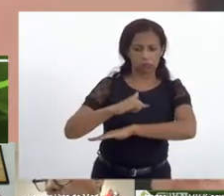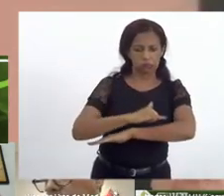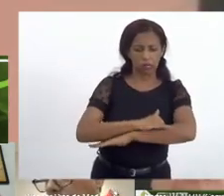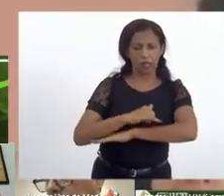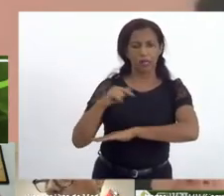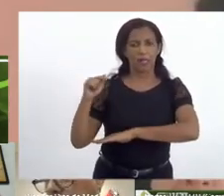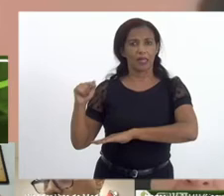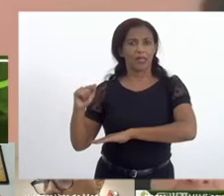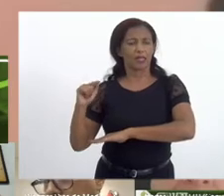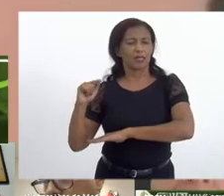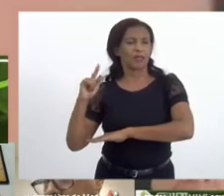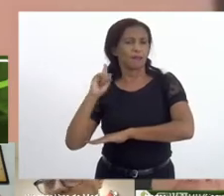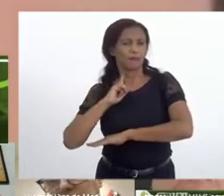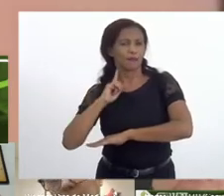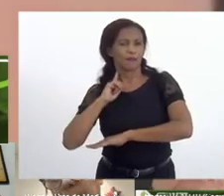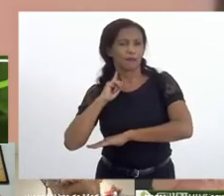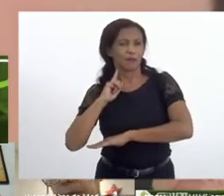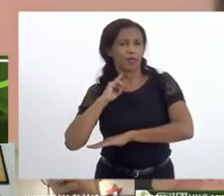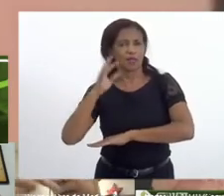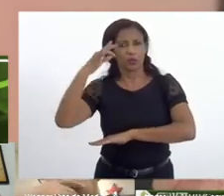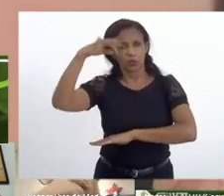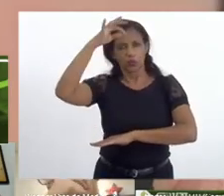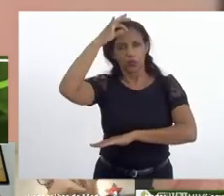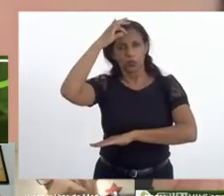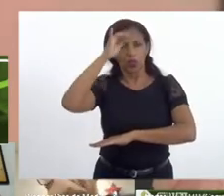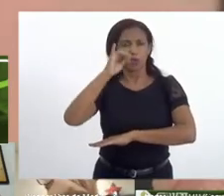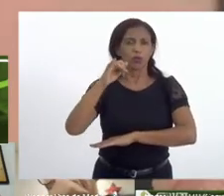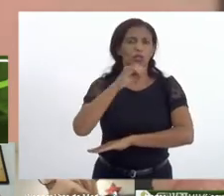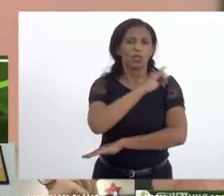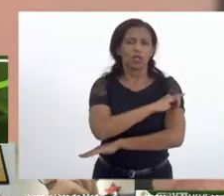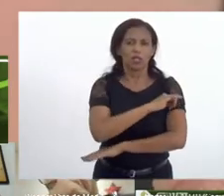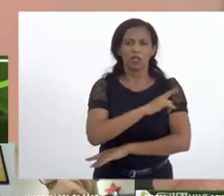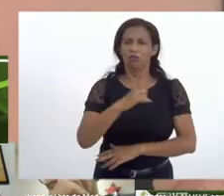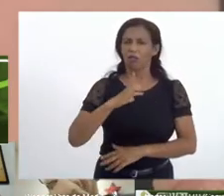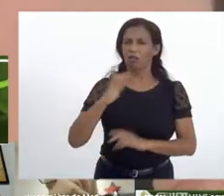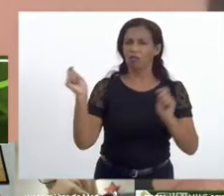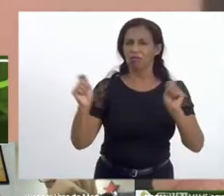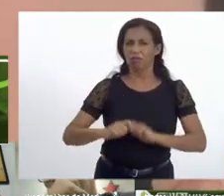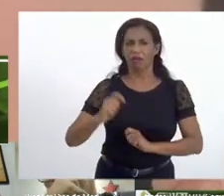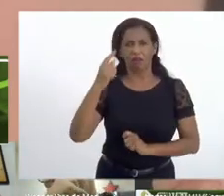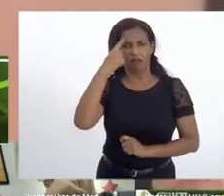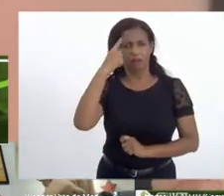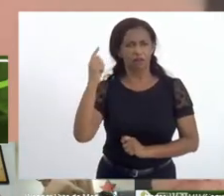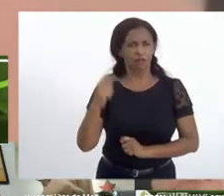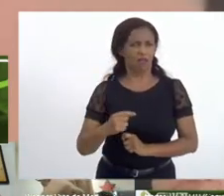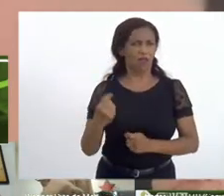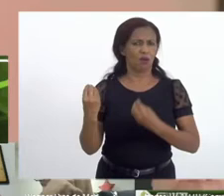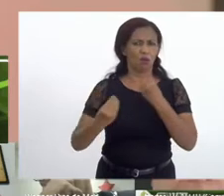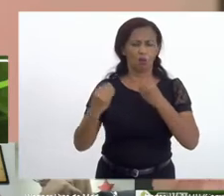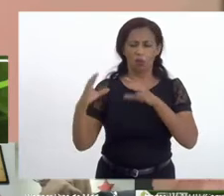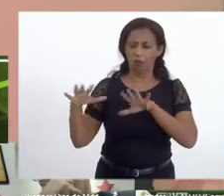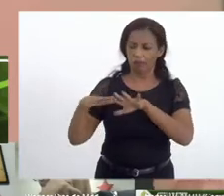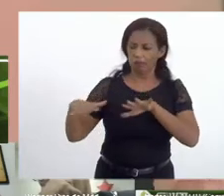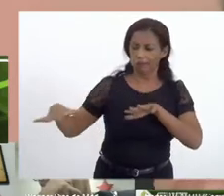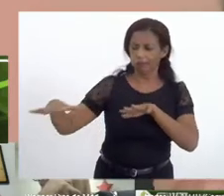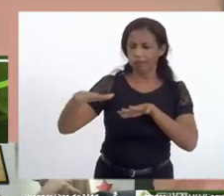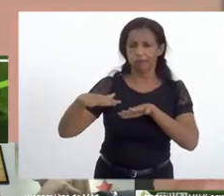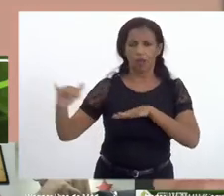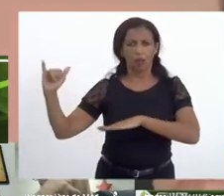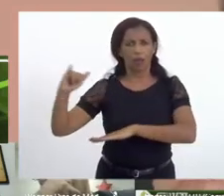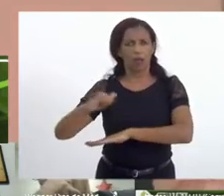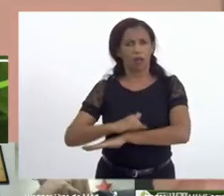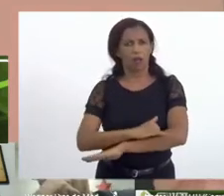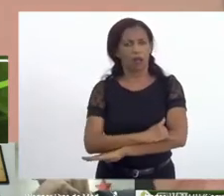Santo e Rio de Janeiro. Então, dá para a gente ter uma ideia do porte dos aeroportos. E tem uma coisa que eu